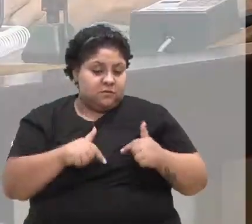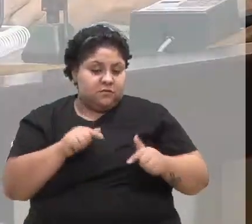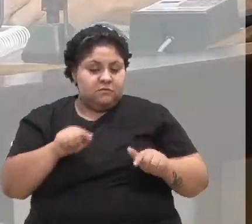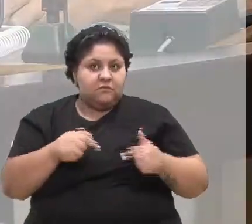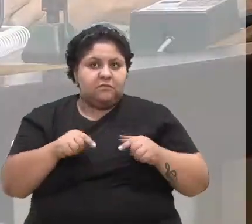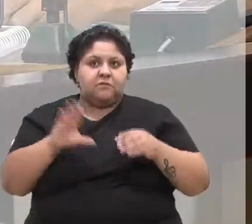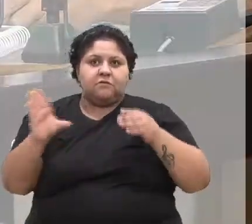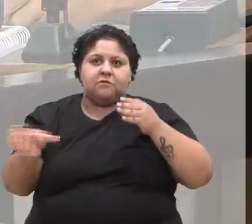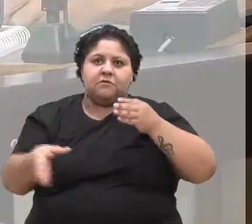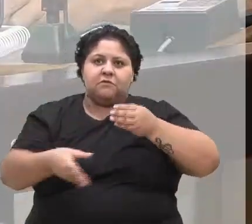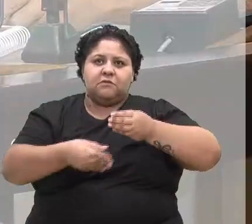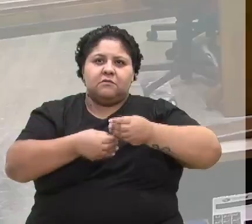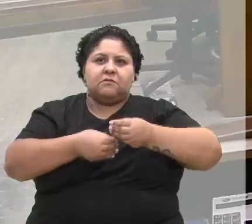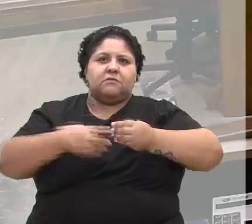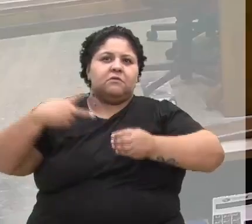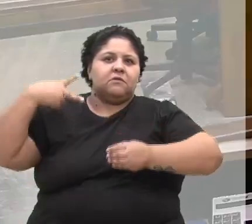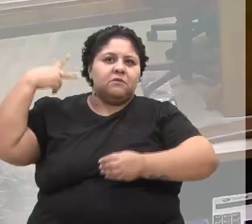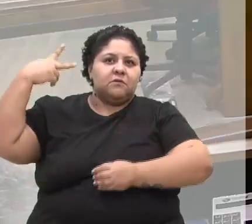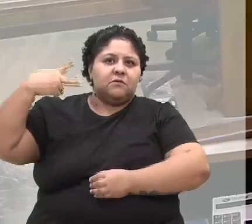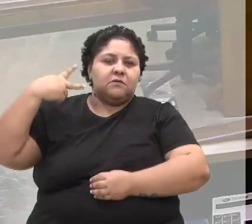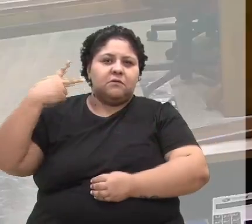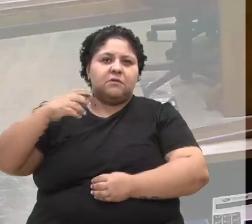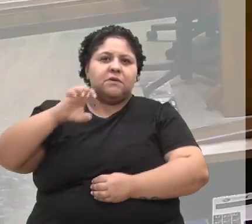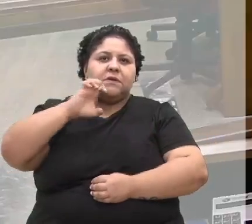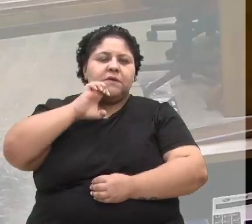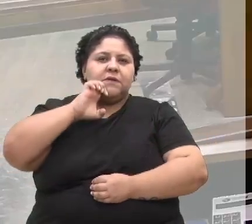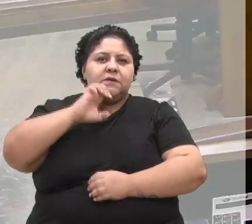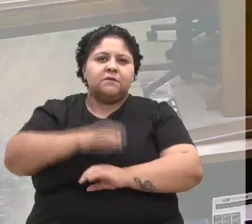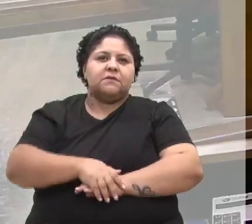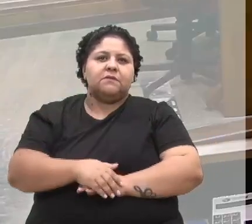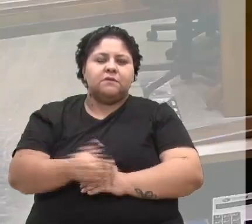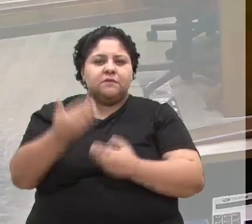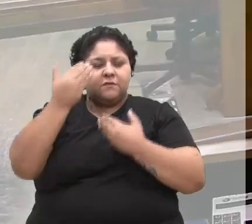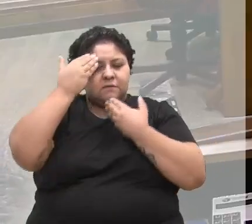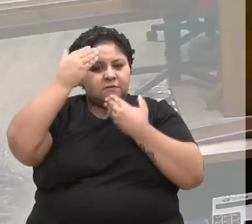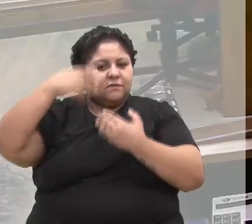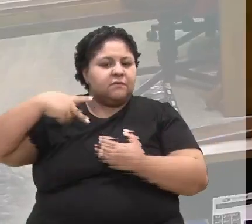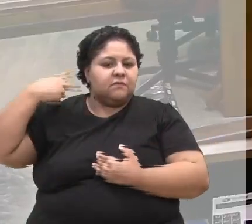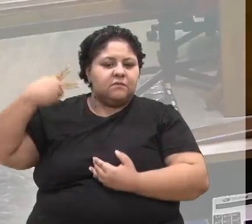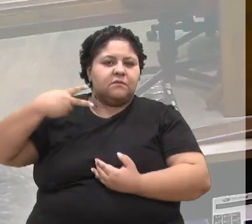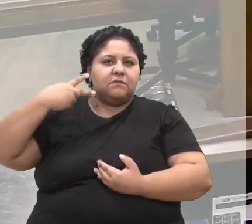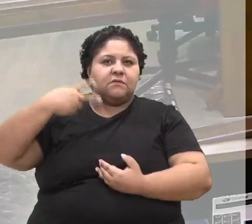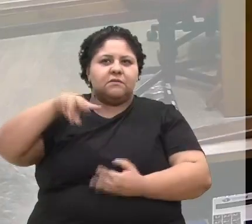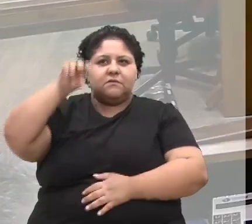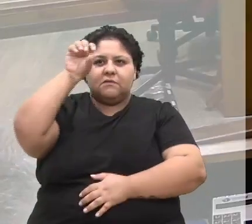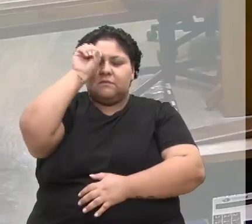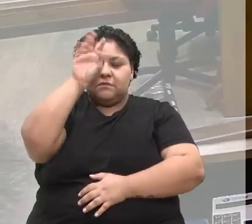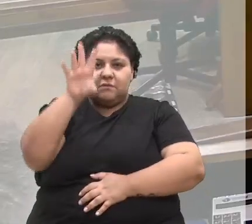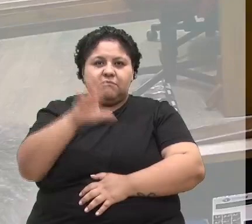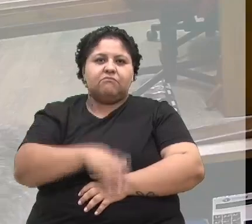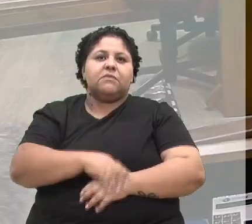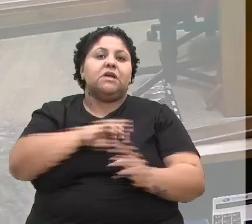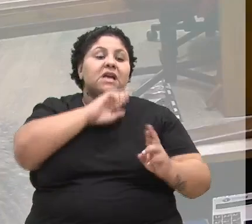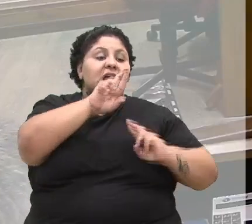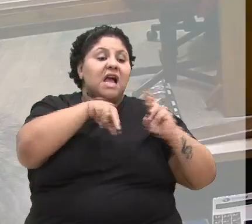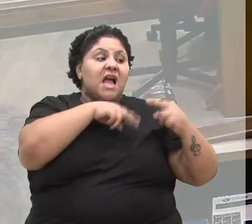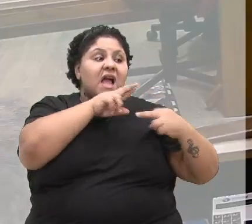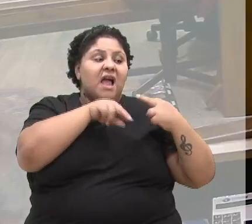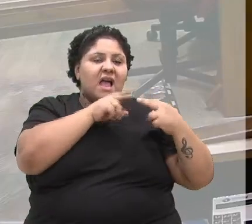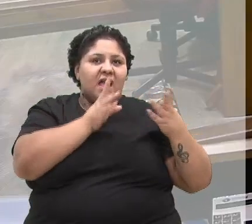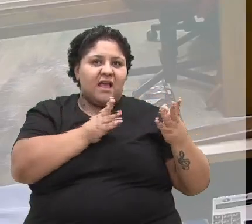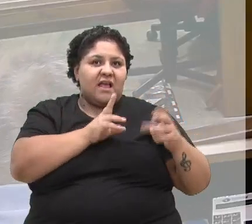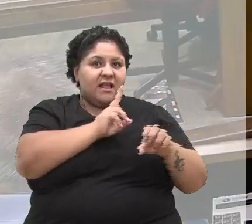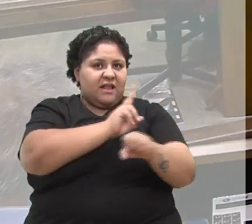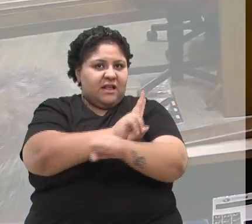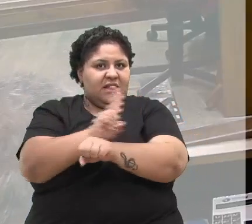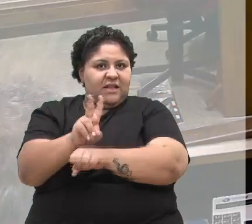Só a parte, vereadora. Muito obrigado, vereador Fiuza. Então, em relação à questão da